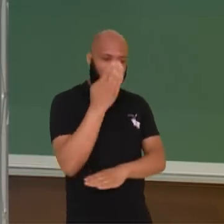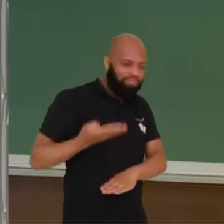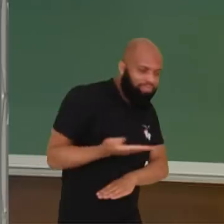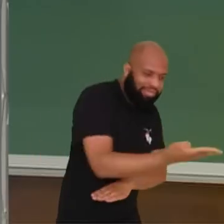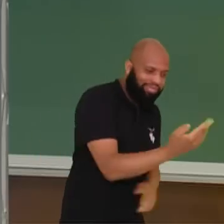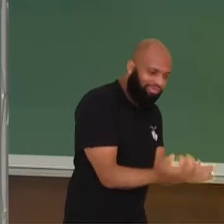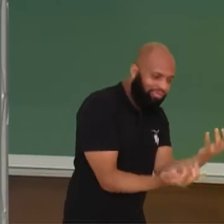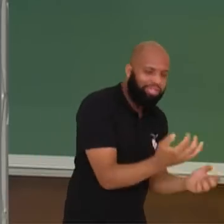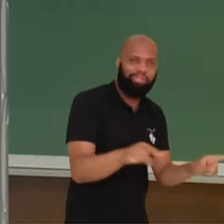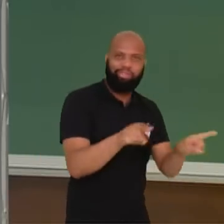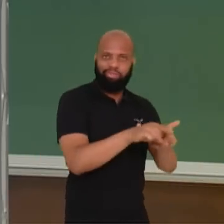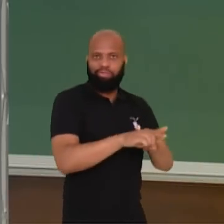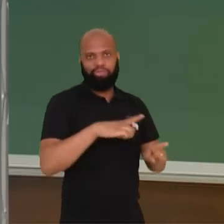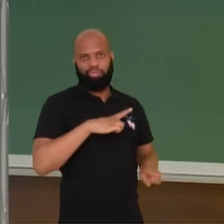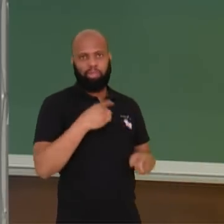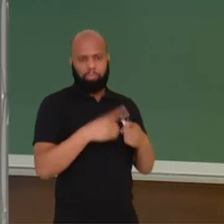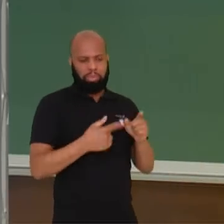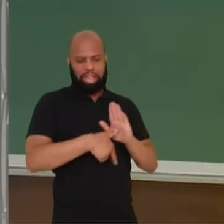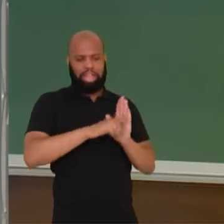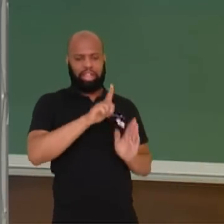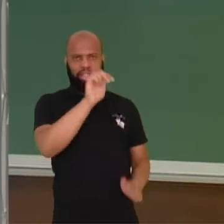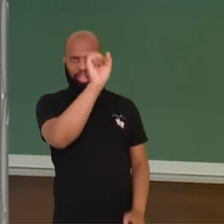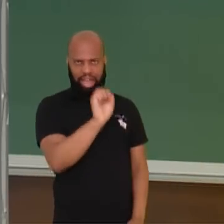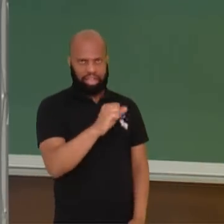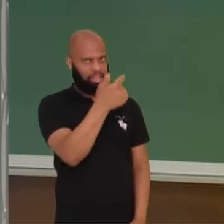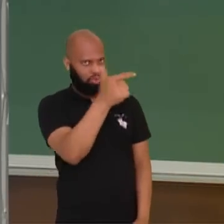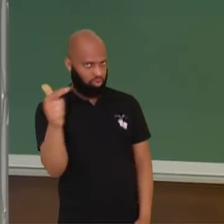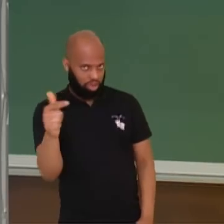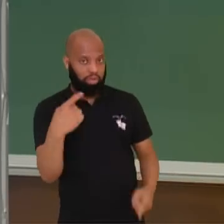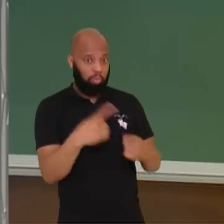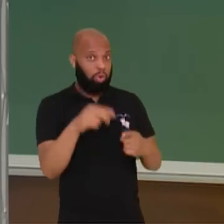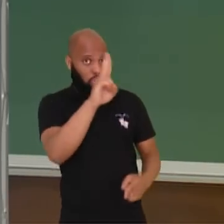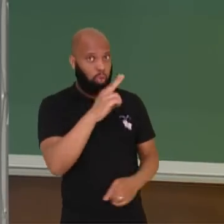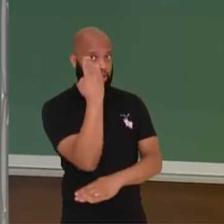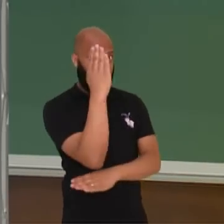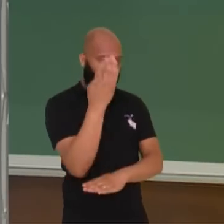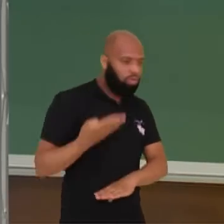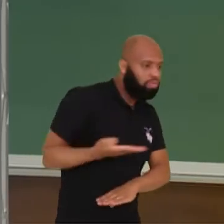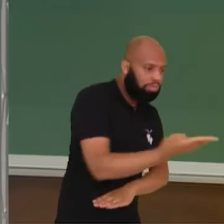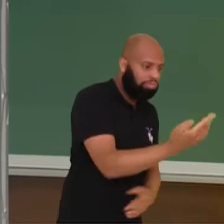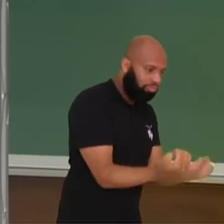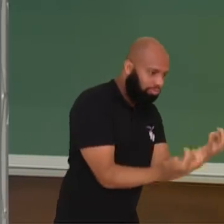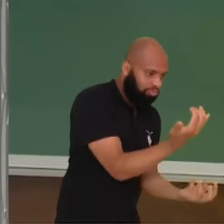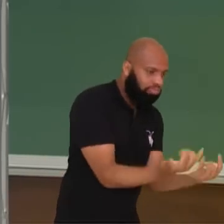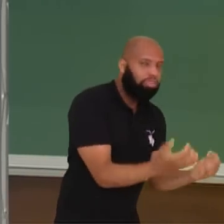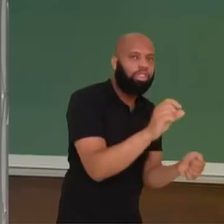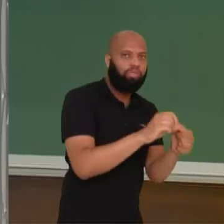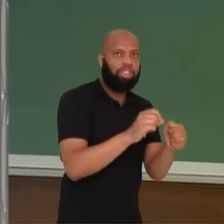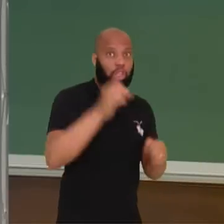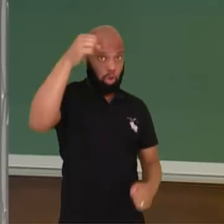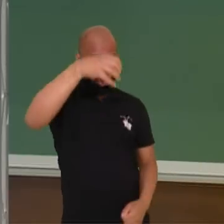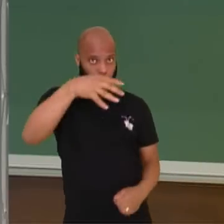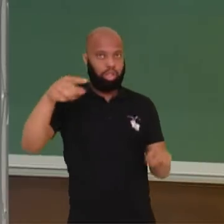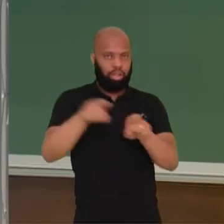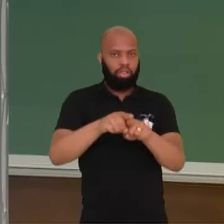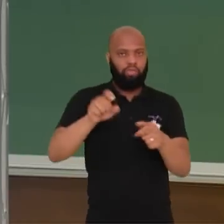fogão elétrico, né? É um fogão a lenha, basicamente, que é utilizado em casa para aquecer, para iluminar e para se fazer o